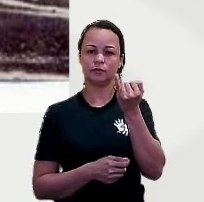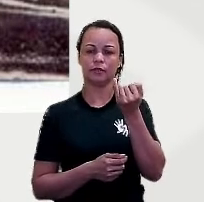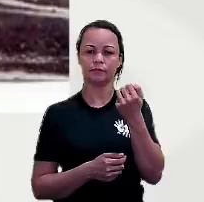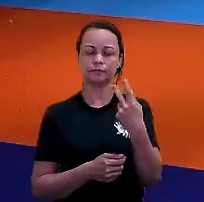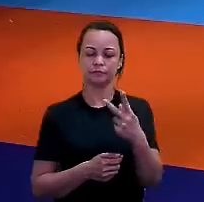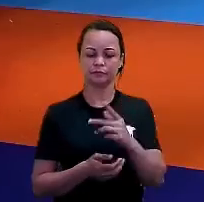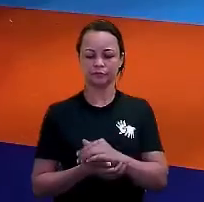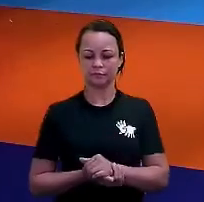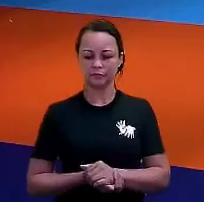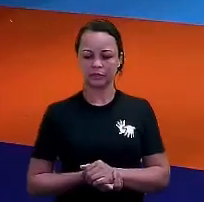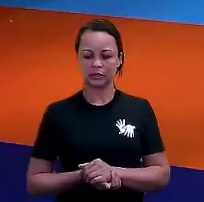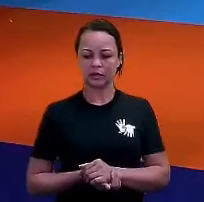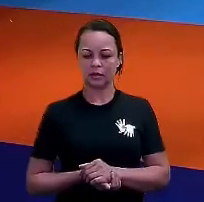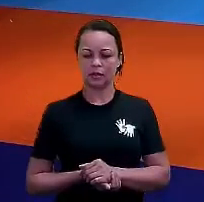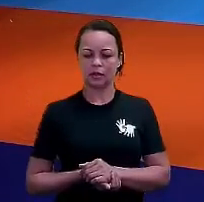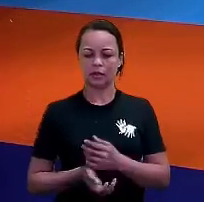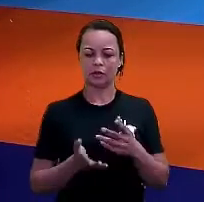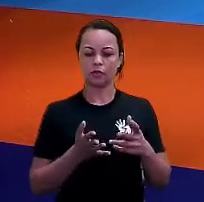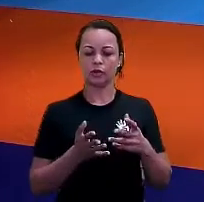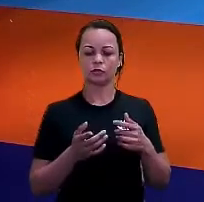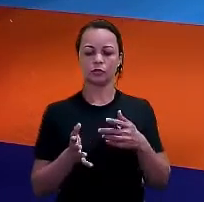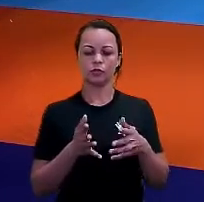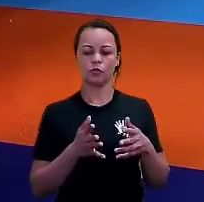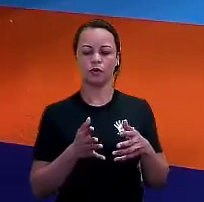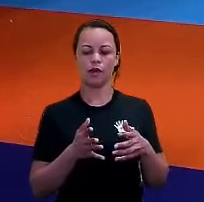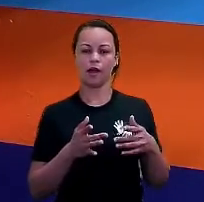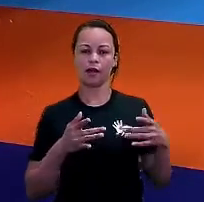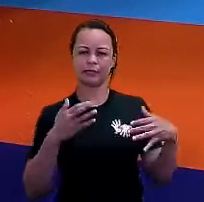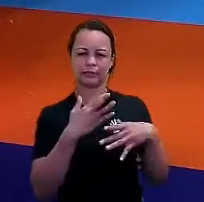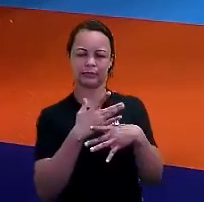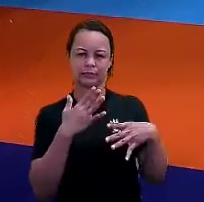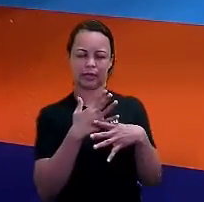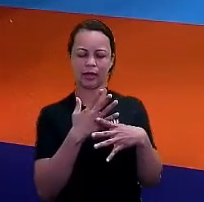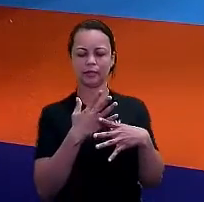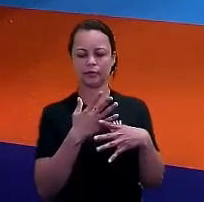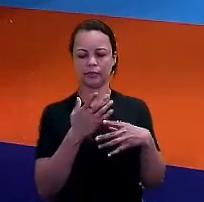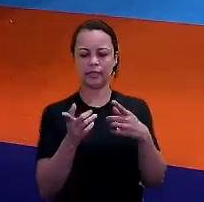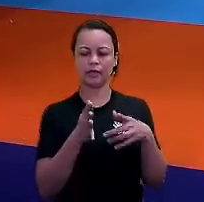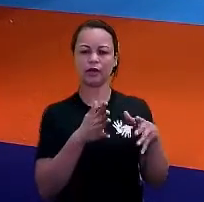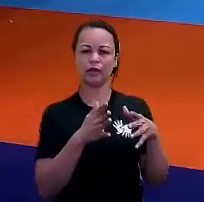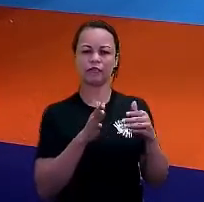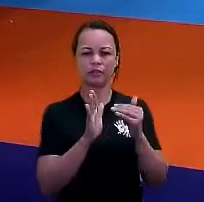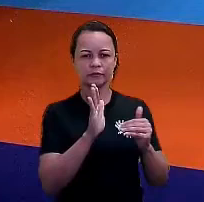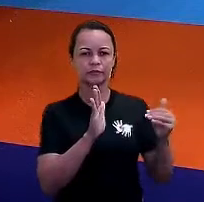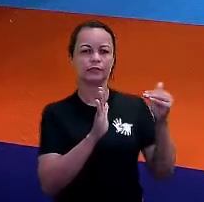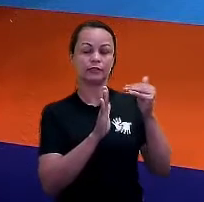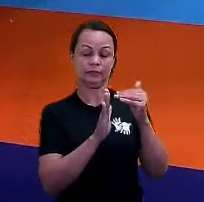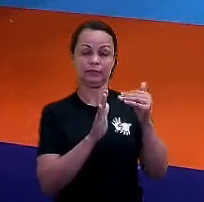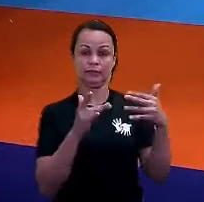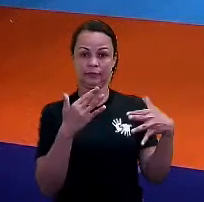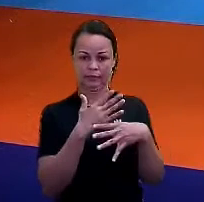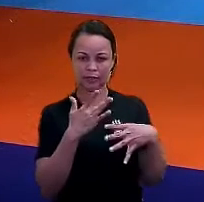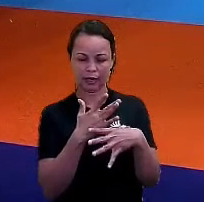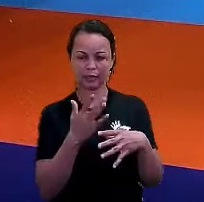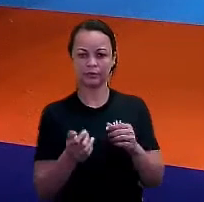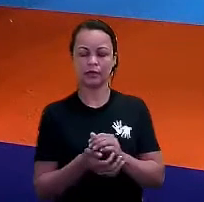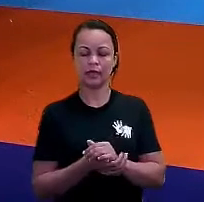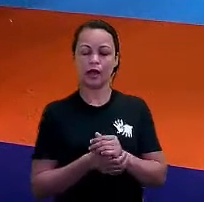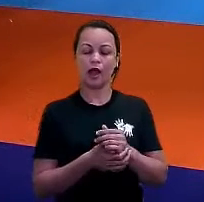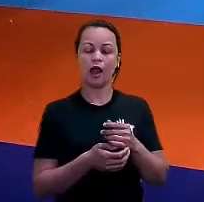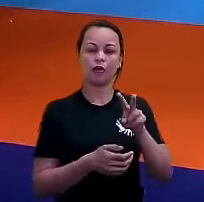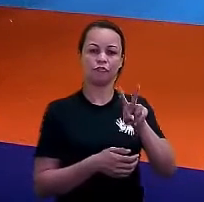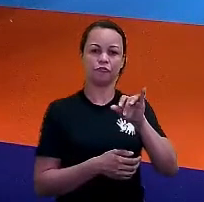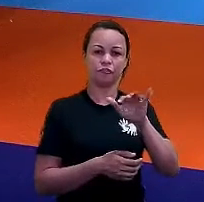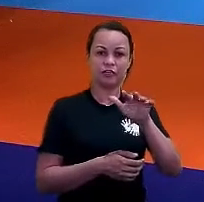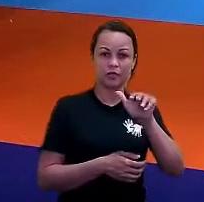A cidade, quando ela vai ser elevada à categoria de cidade, a vila vai